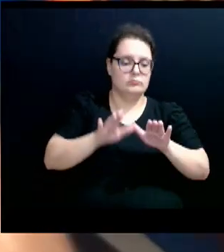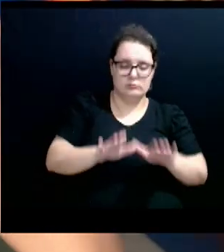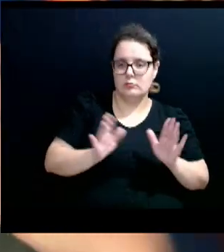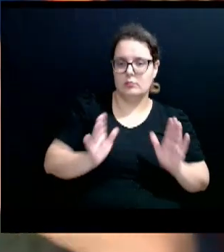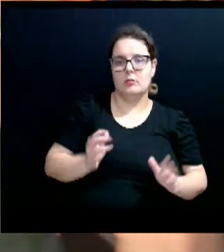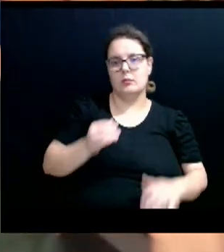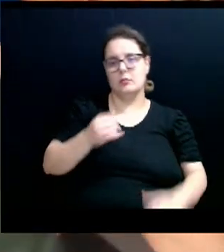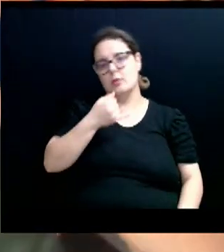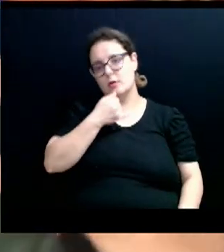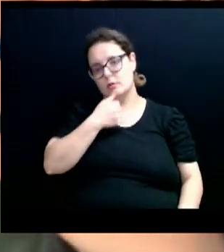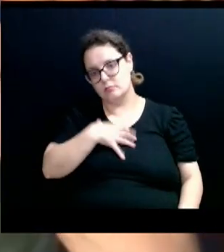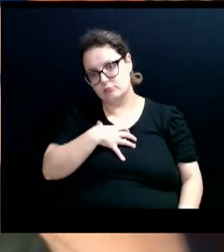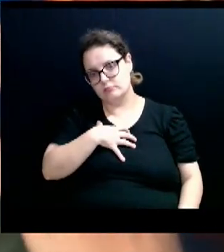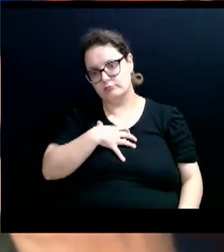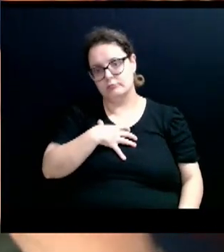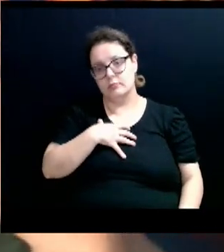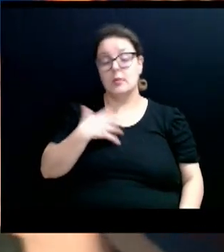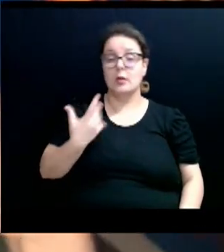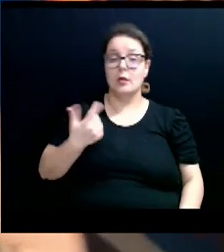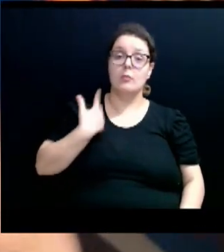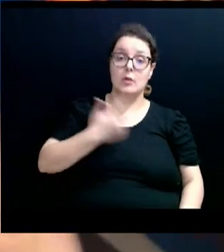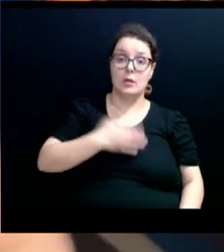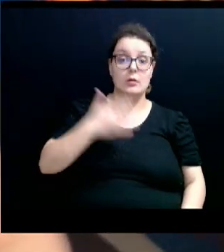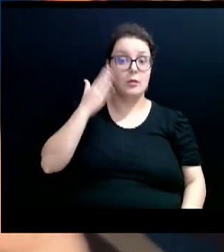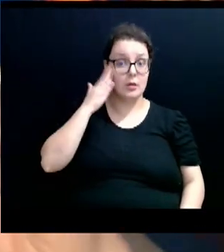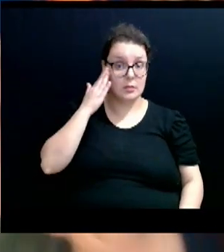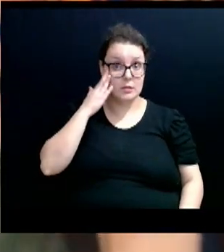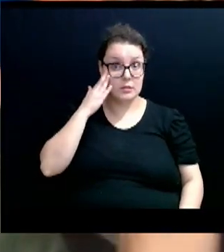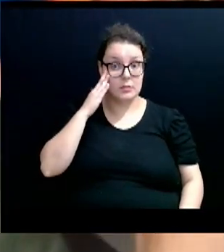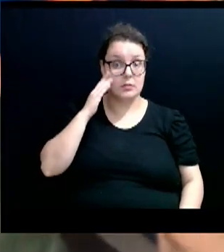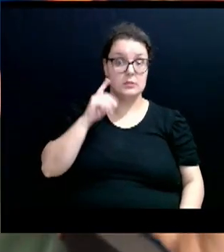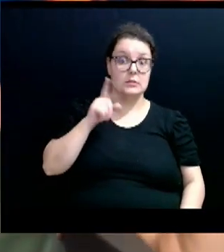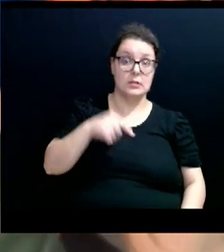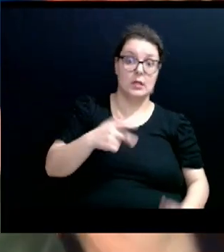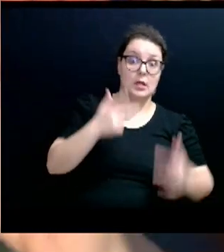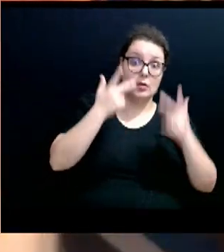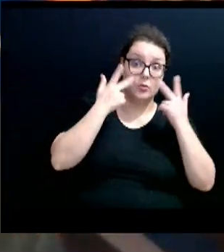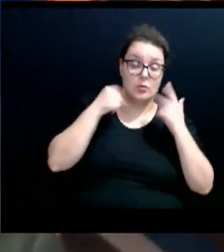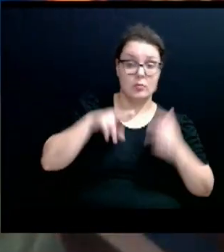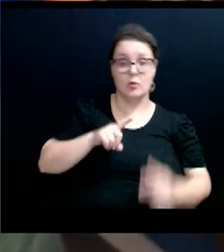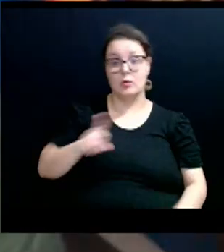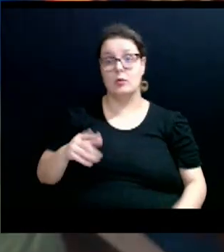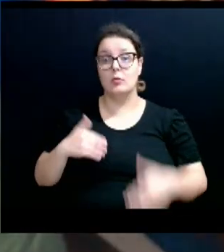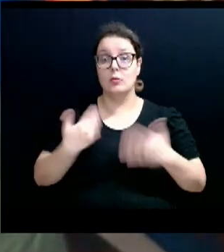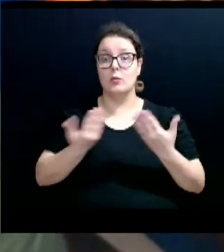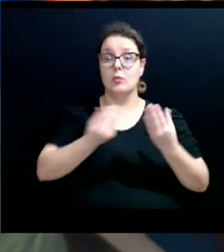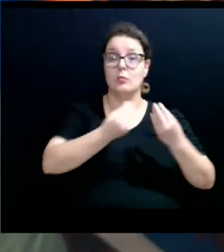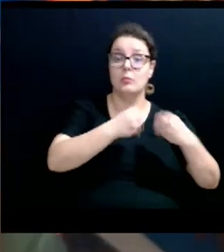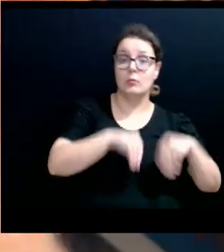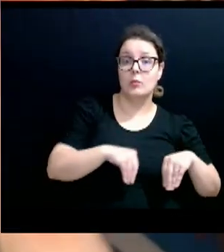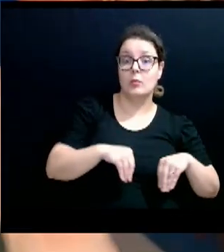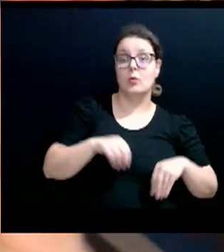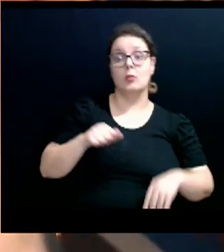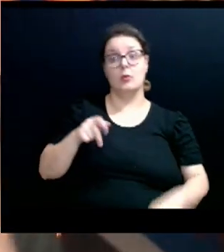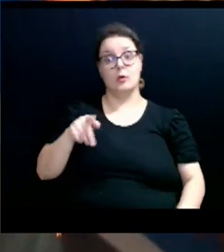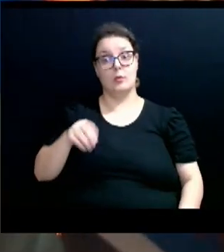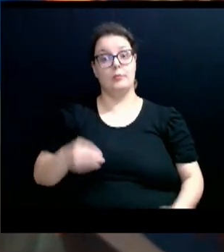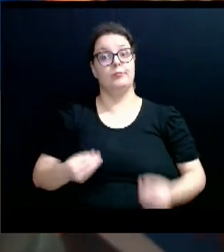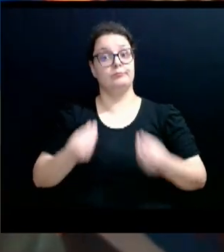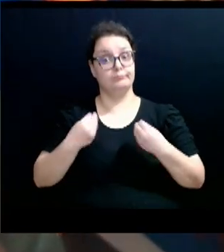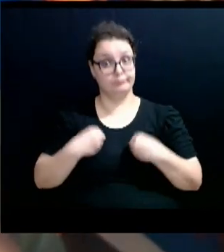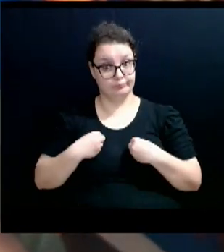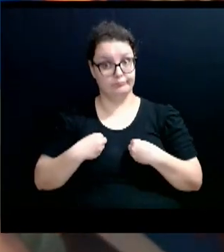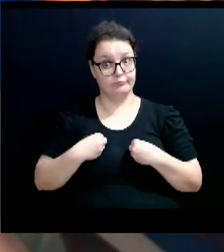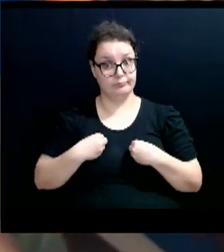né? Então, para a gente entender se é normal ou não, quais prejuízos esse apego está trazendo, quão limitado